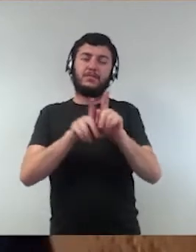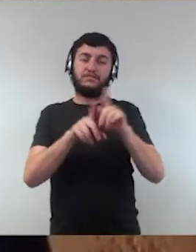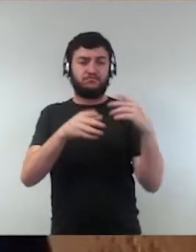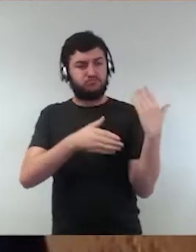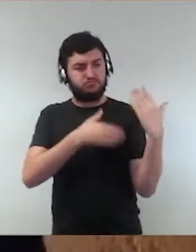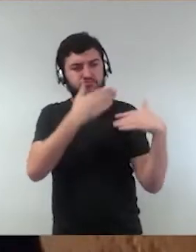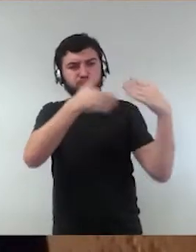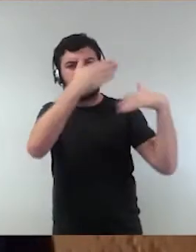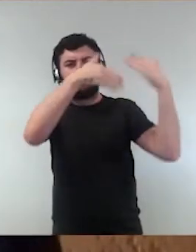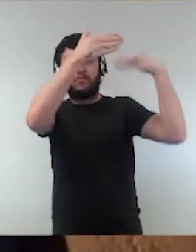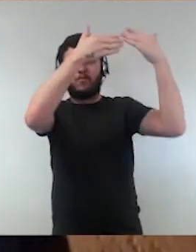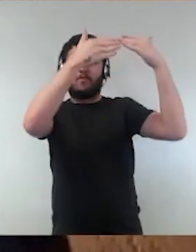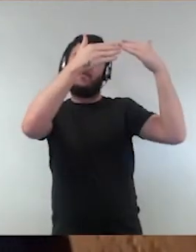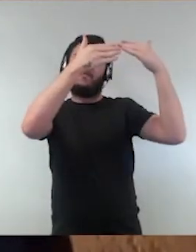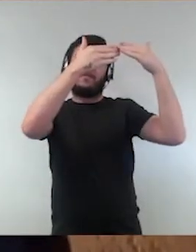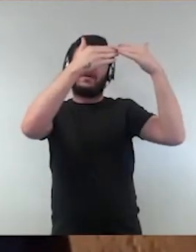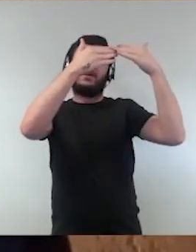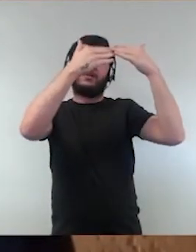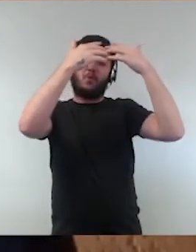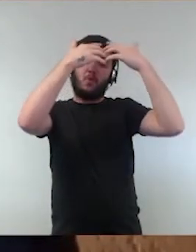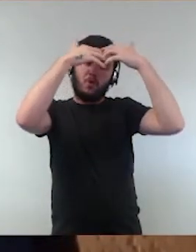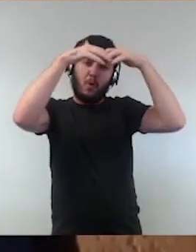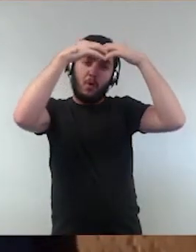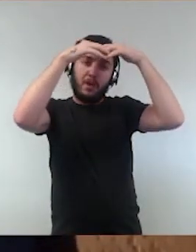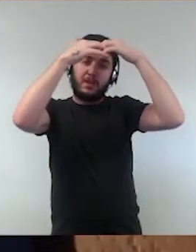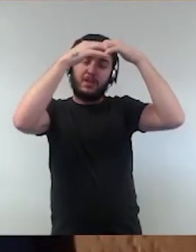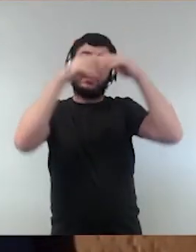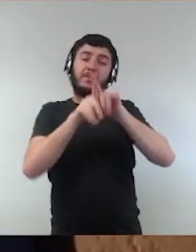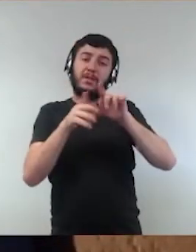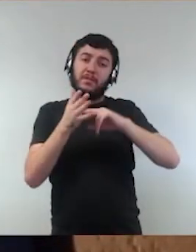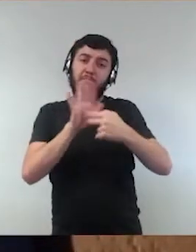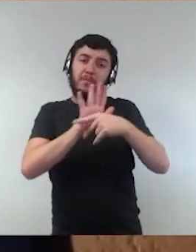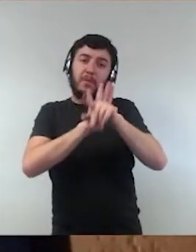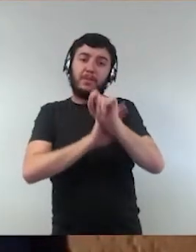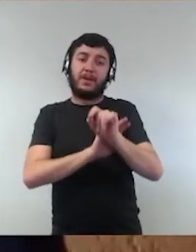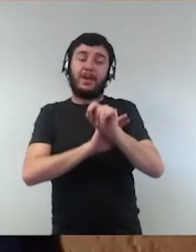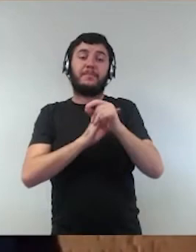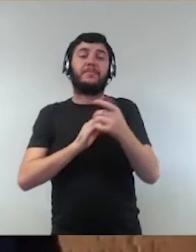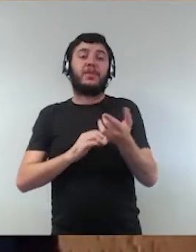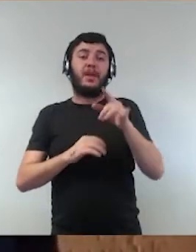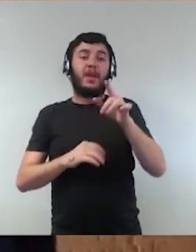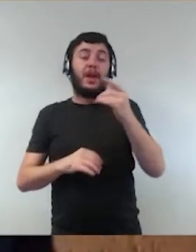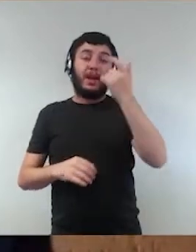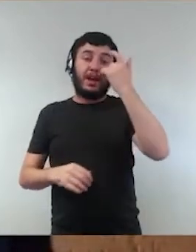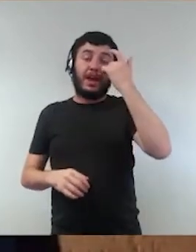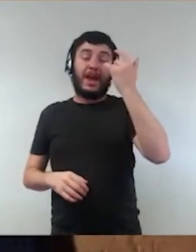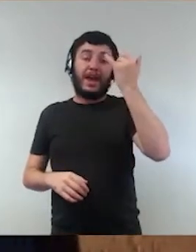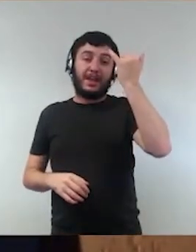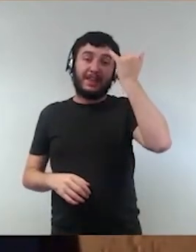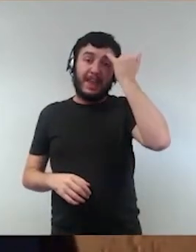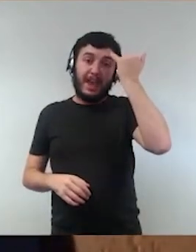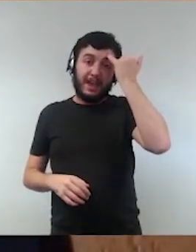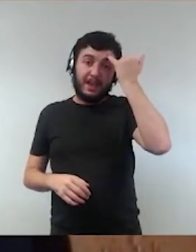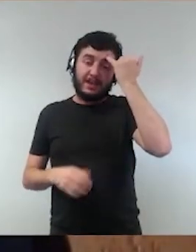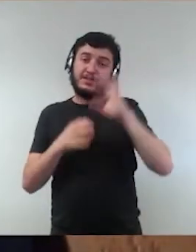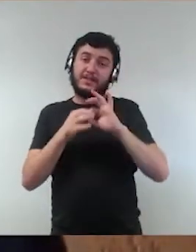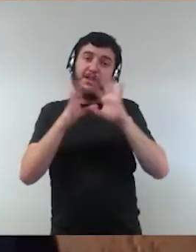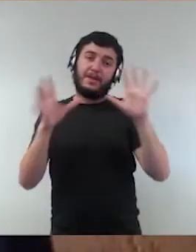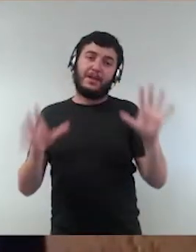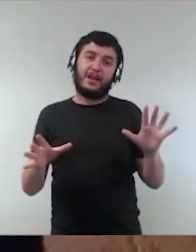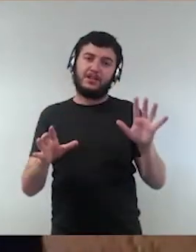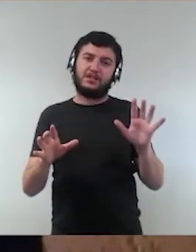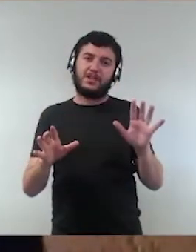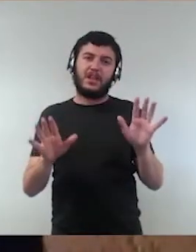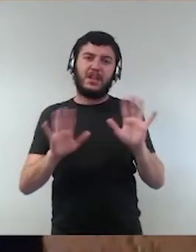desenvolvimento da noção que tem a ver diretamente com a ideia de liberdade associada à utilização de dados pessoais, e não propriamente mais a